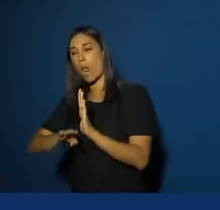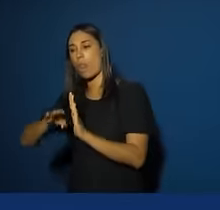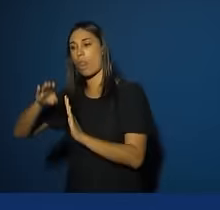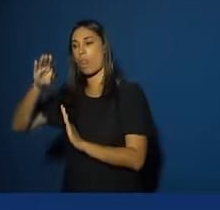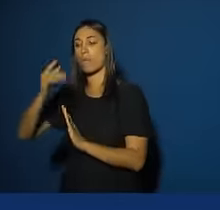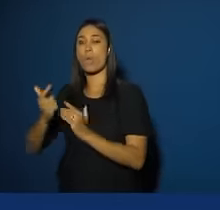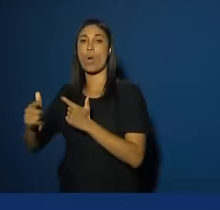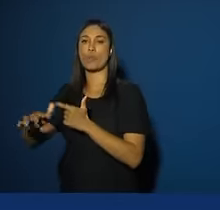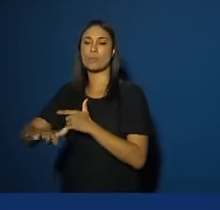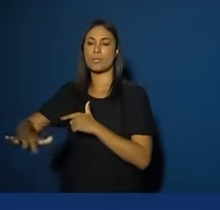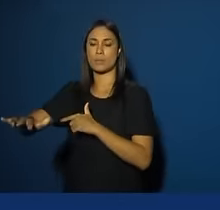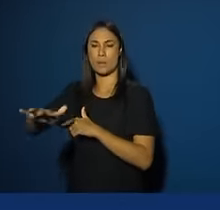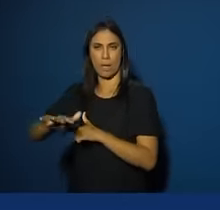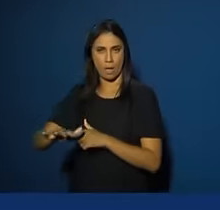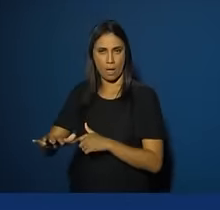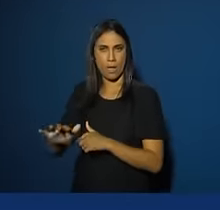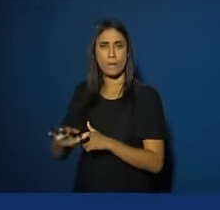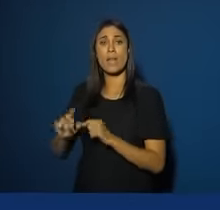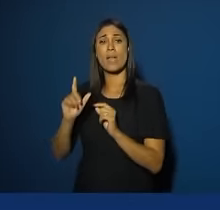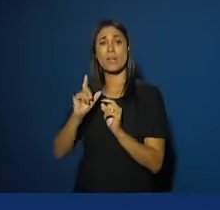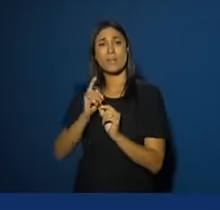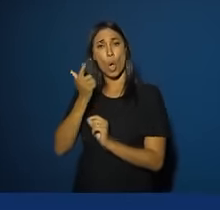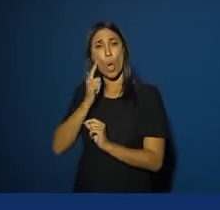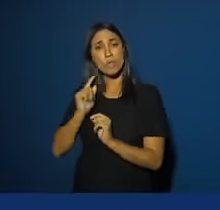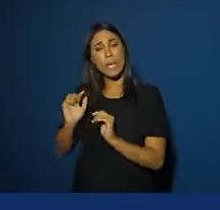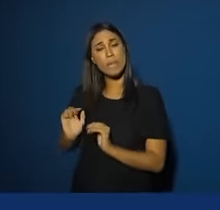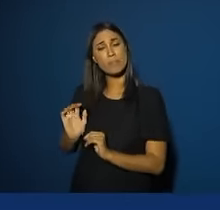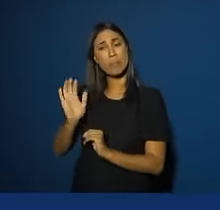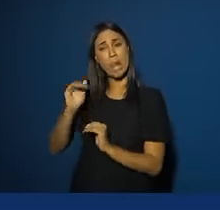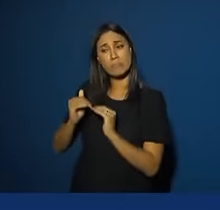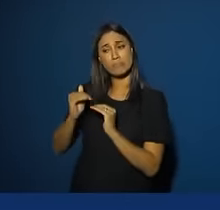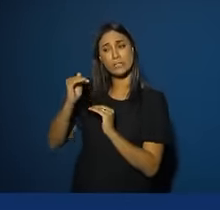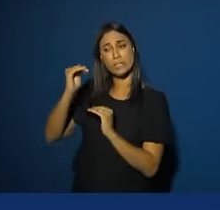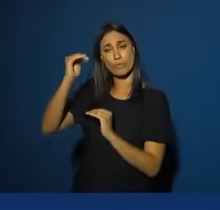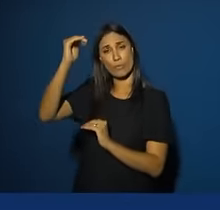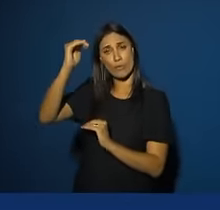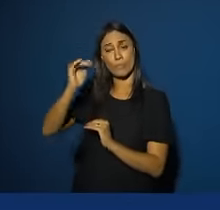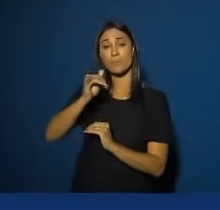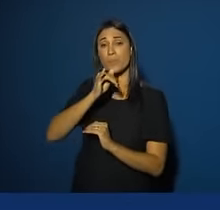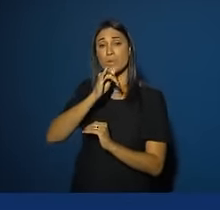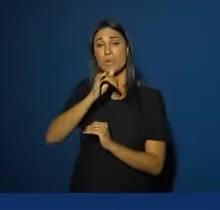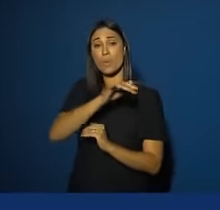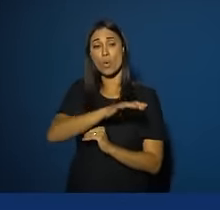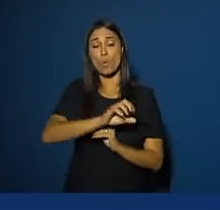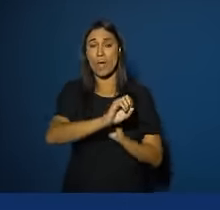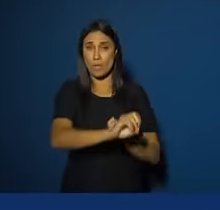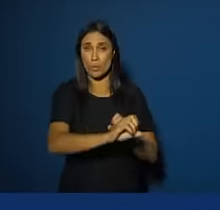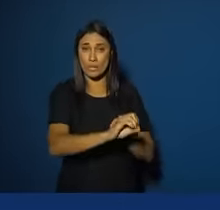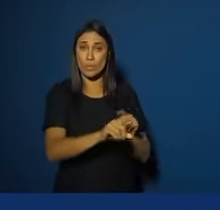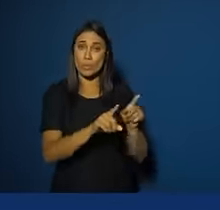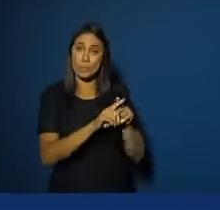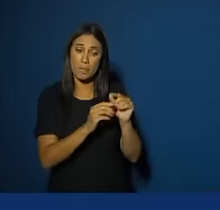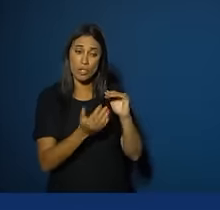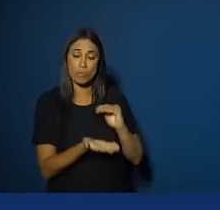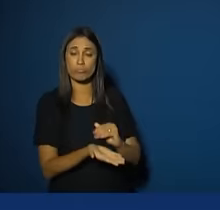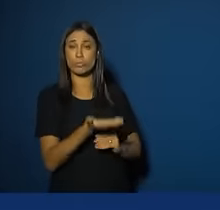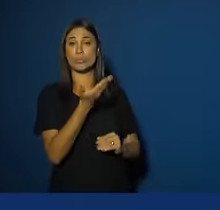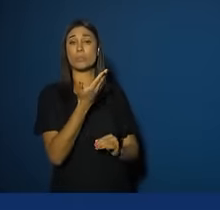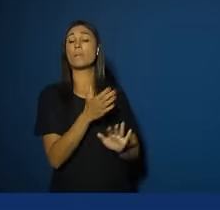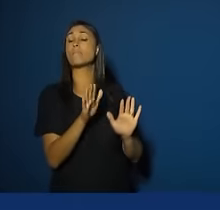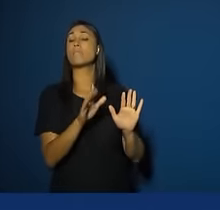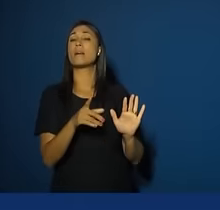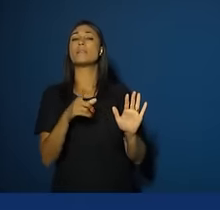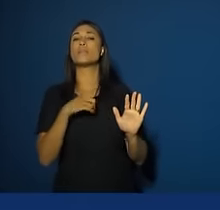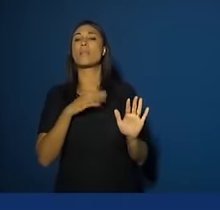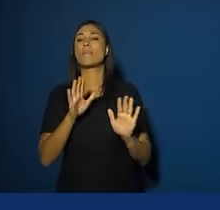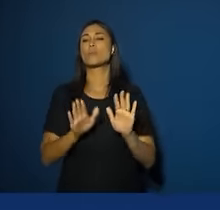né? Incorporadoras e alguns outros setores que o técnico estava mais frágil, como educação, subiram muito. Mas nisso eu